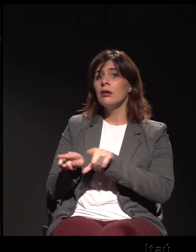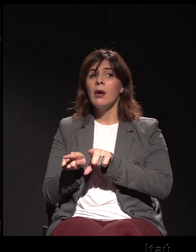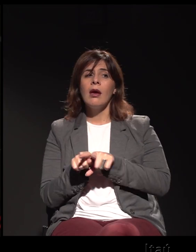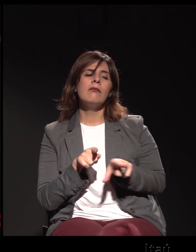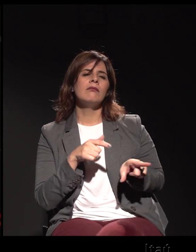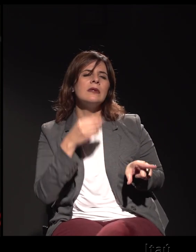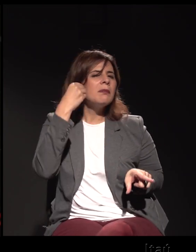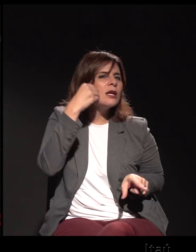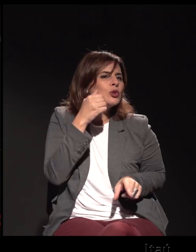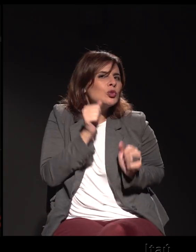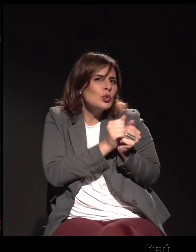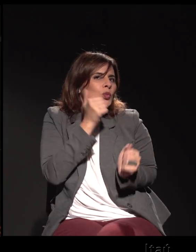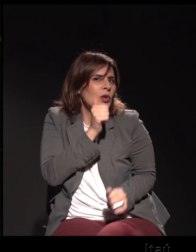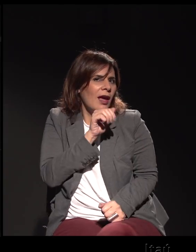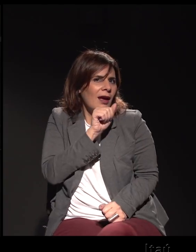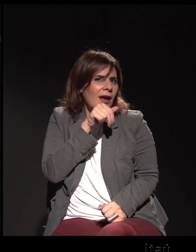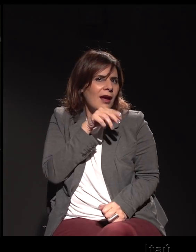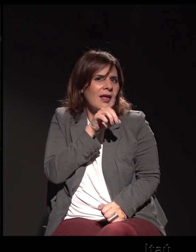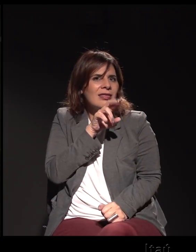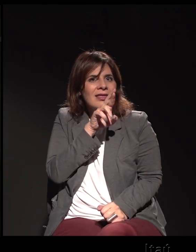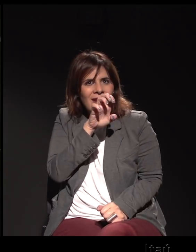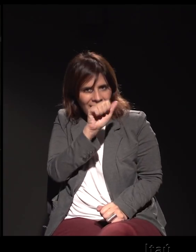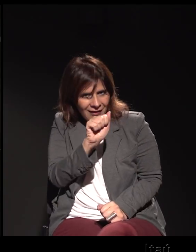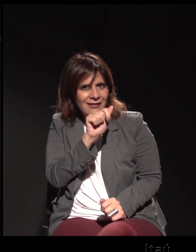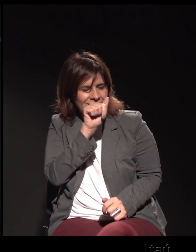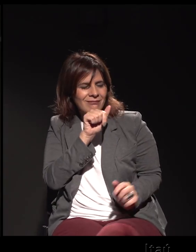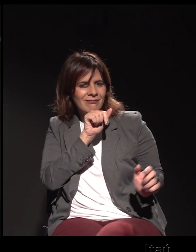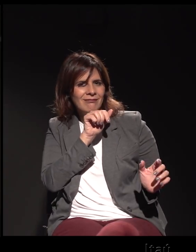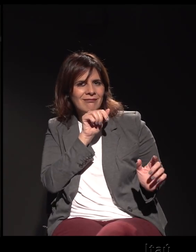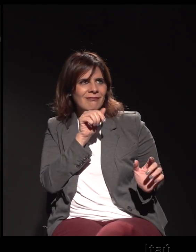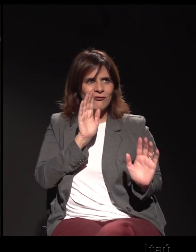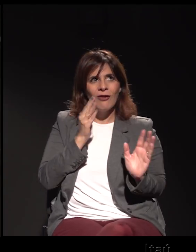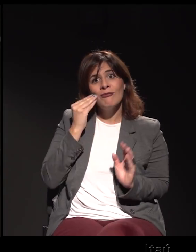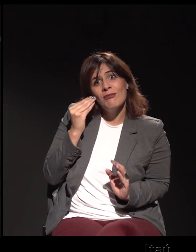também. Uhul. Ah, já vou? Já vai, lógico. Pode ter duas